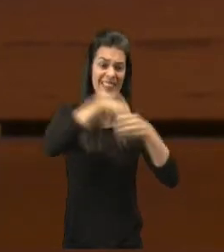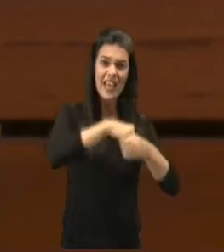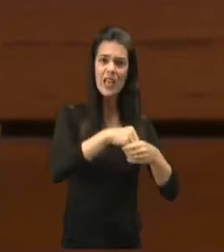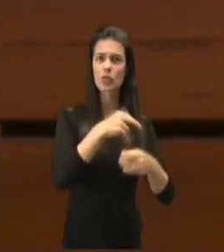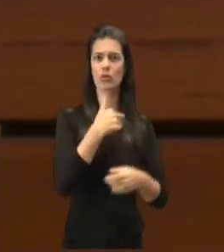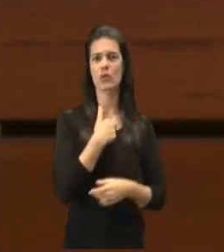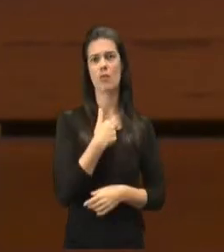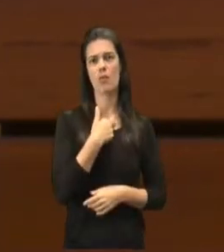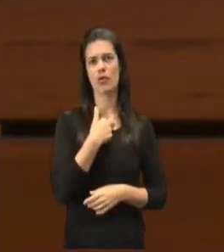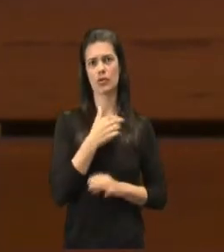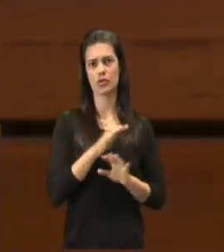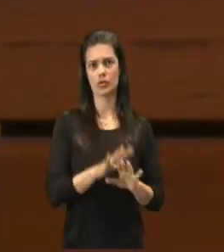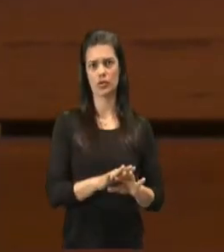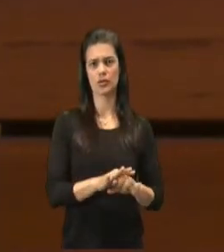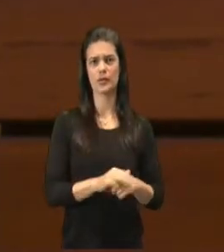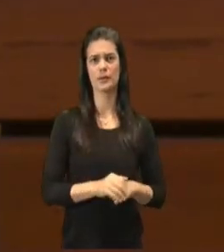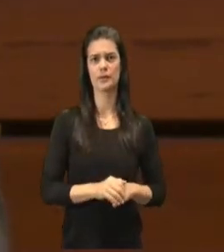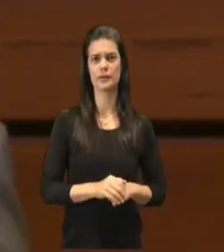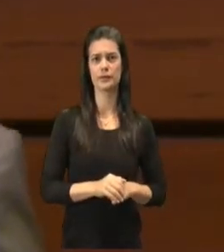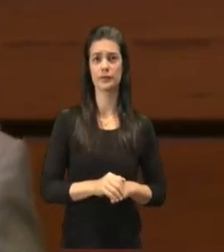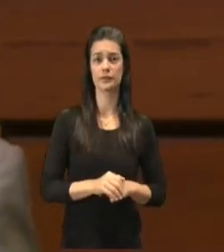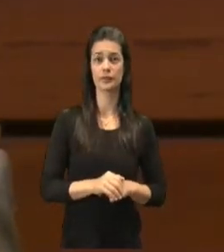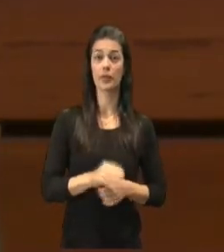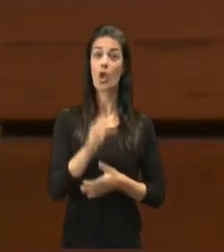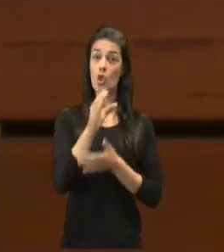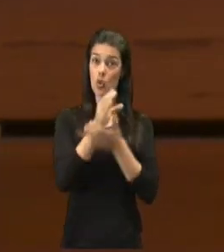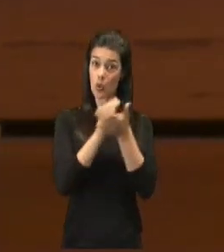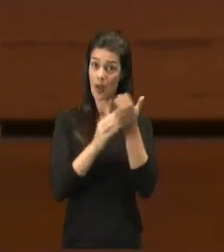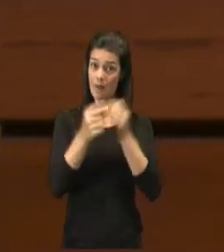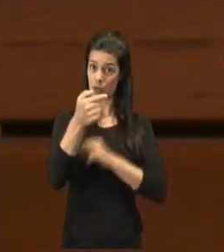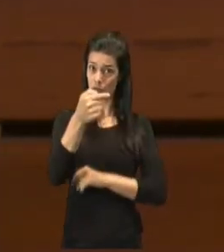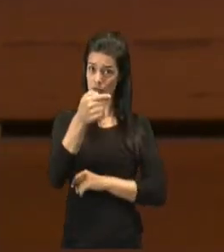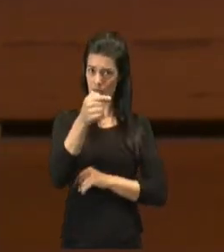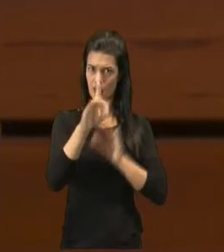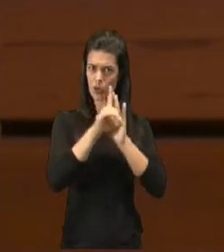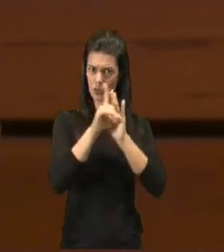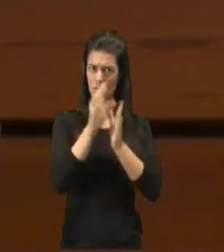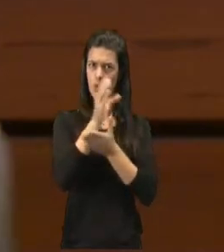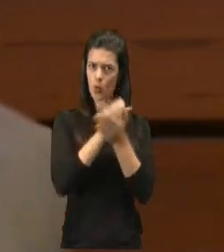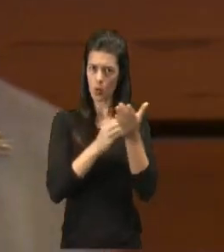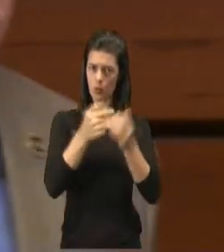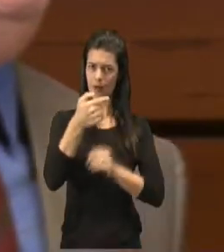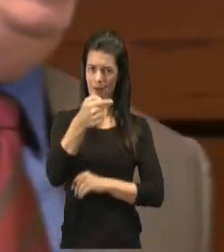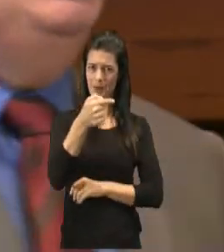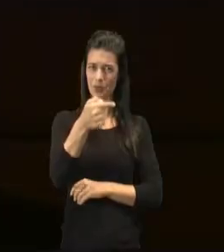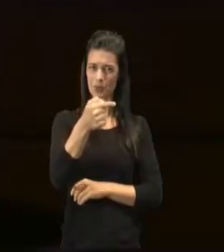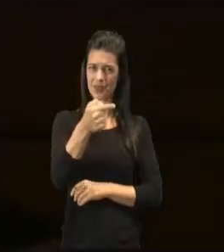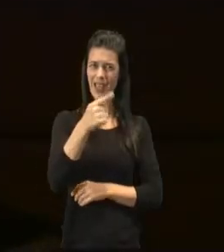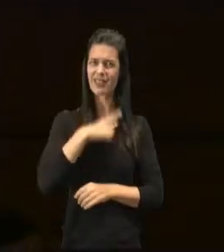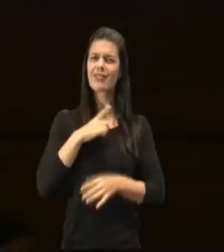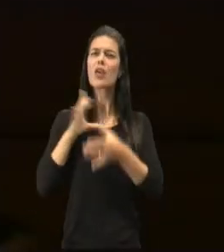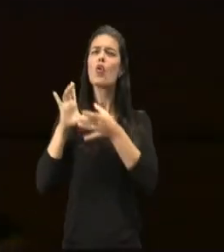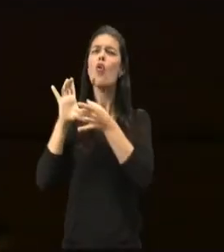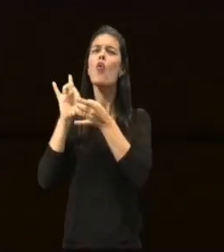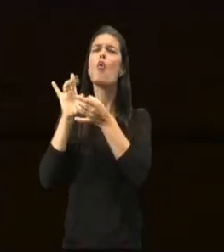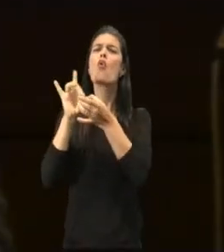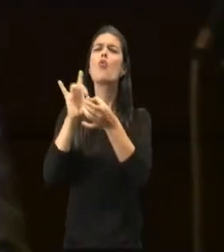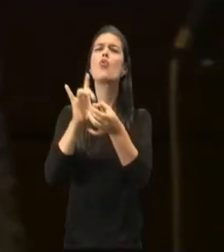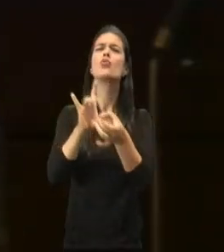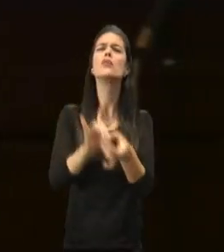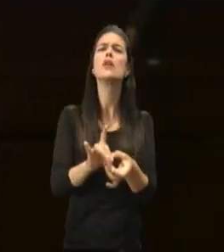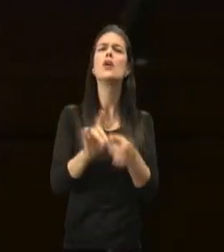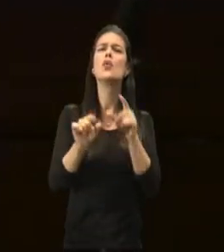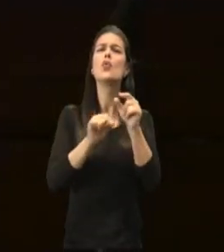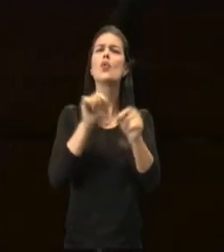esta referência num contexto do capítulo 7, quando nós lemos o capítulo 7 do livro de Deuteronômio, nós percebemos